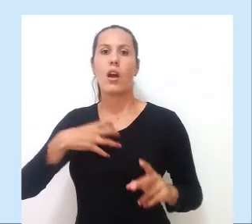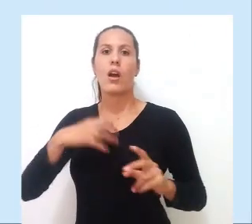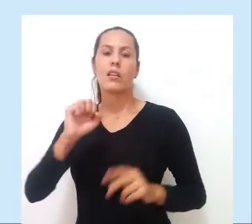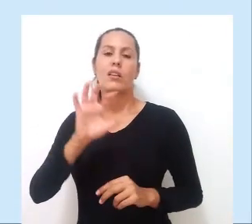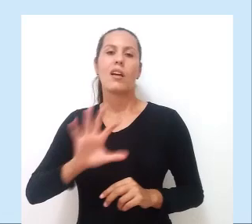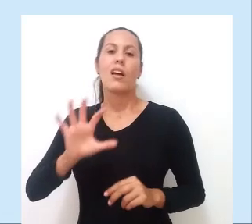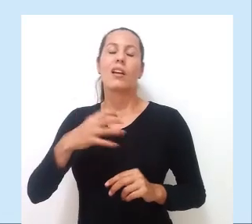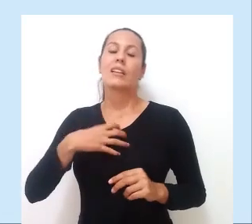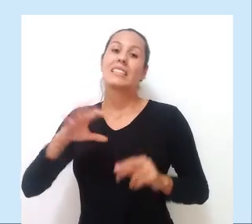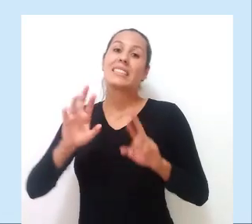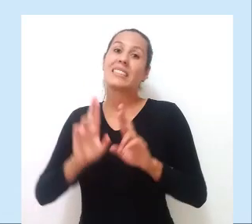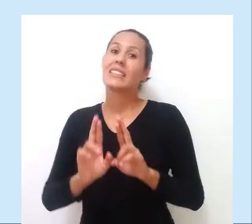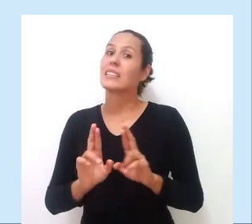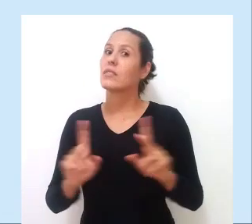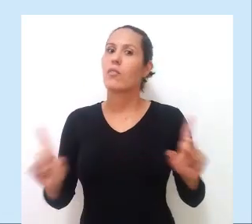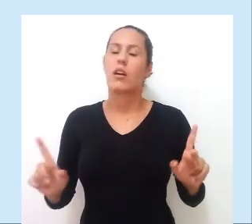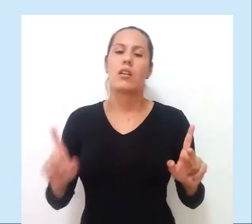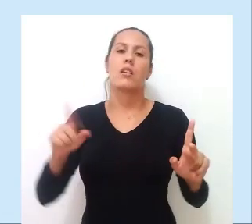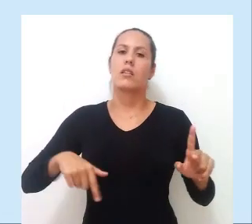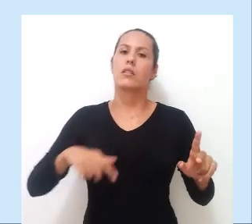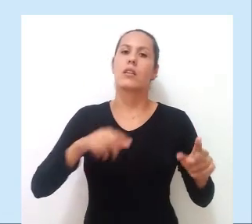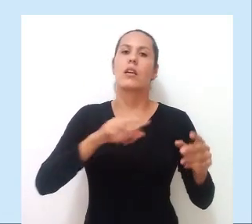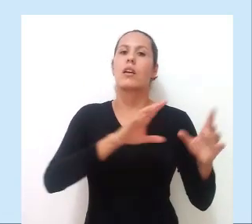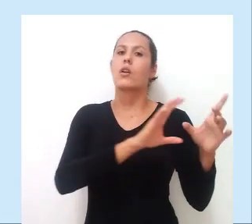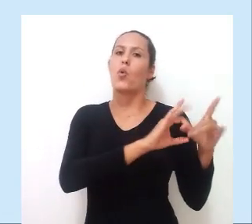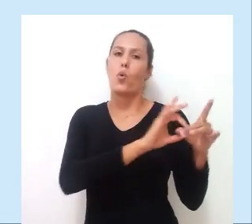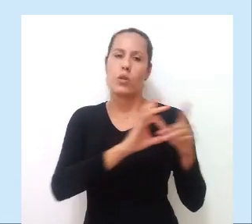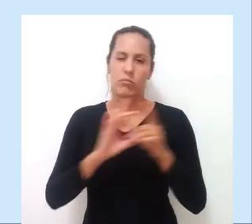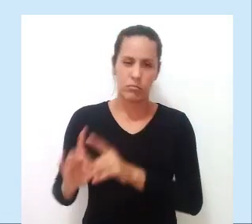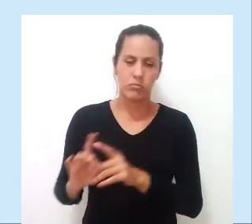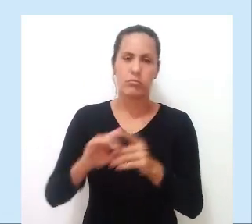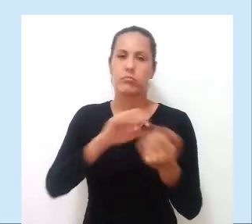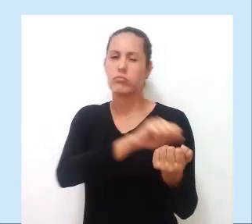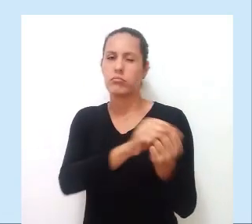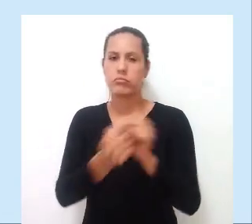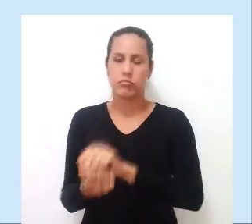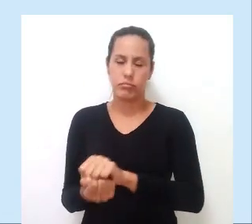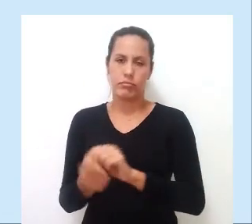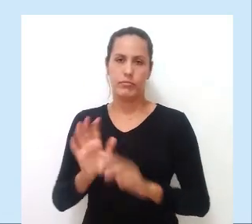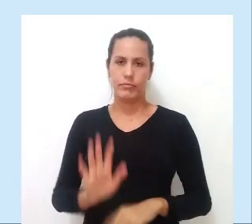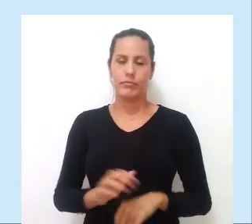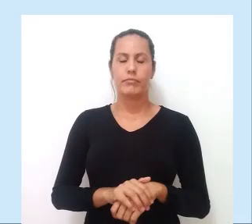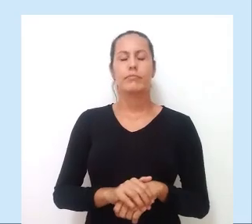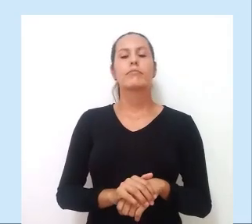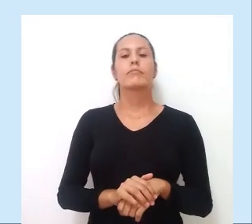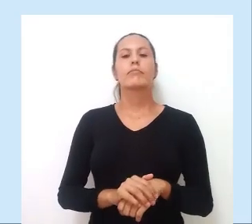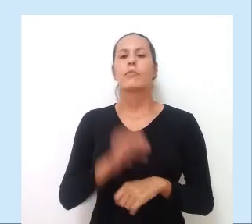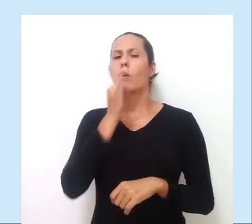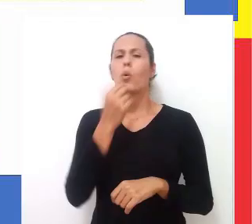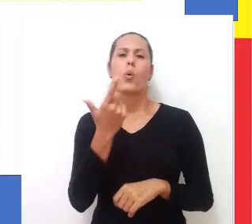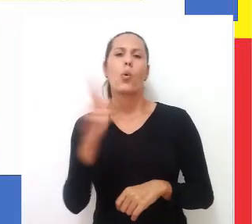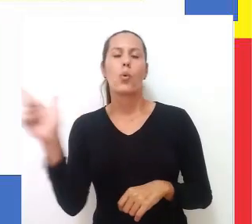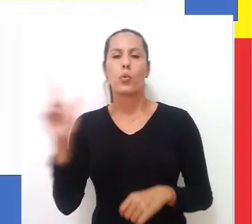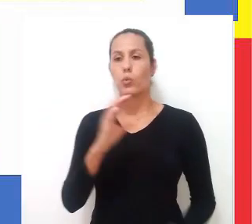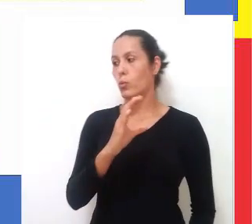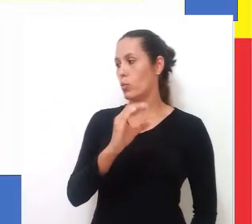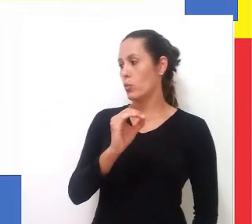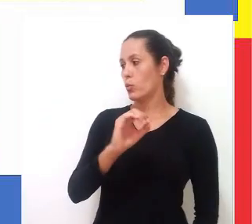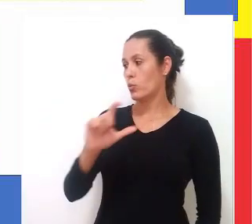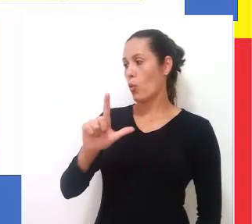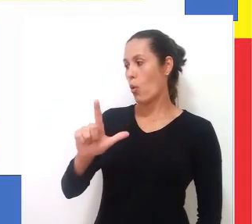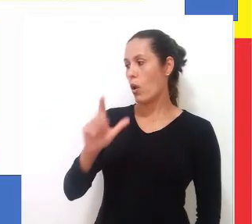traduzidas ao pé da letra. Elas têm todo um processo de contextualização. Vejamos mais alguns exemplos.